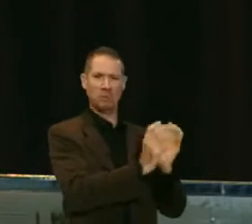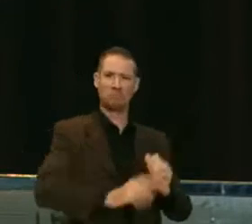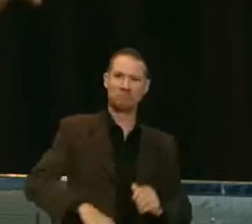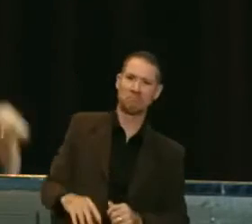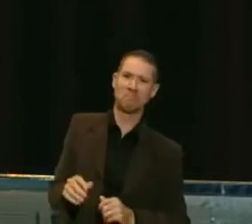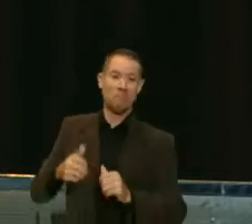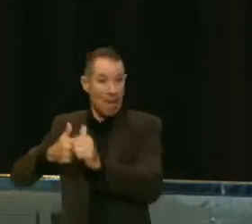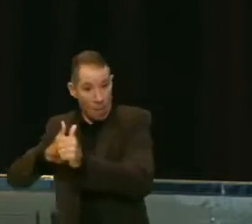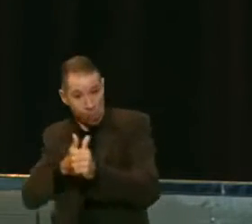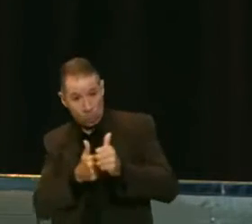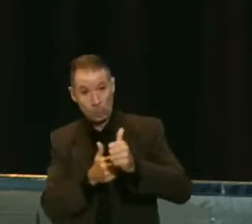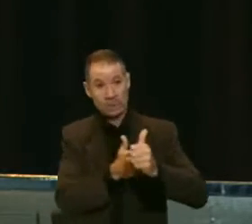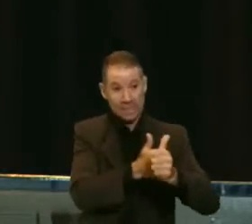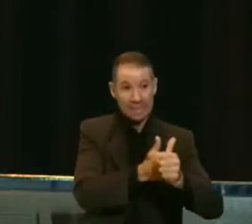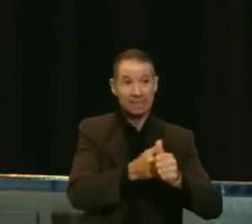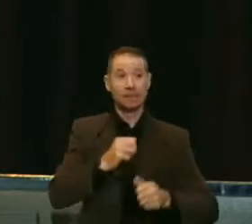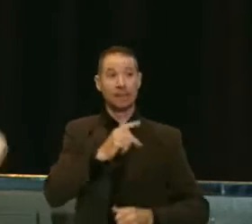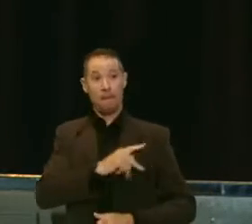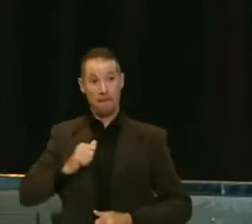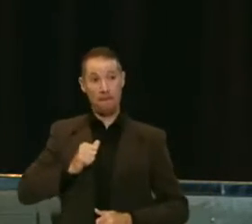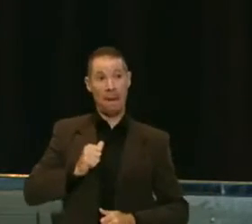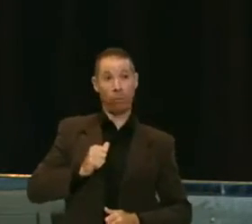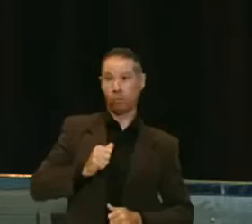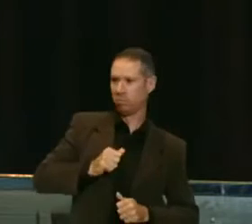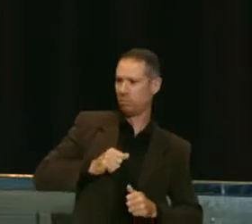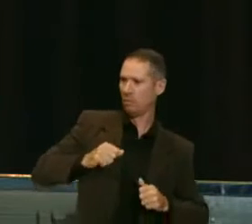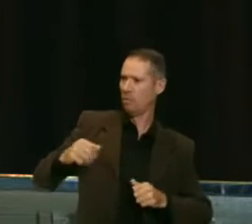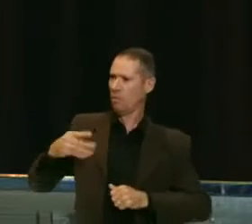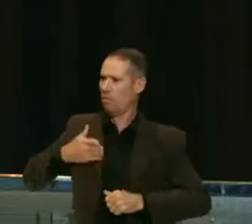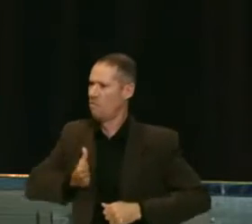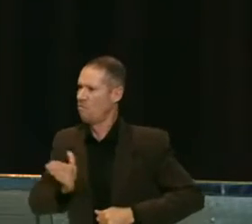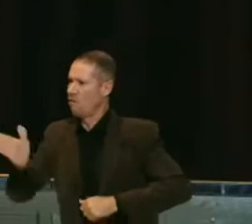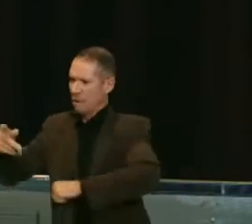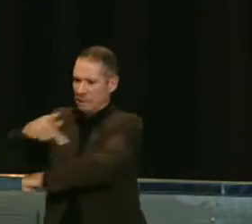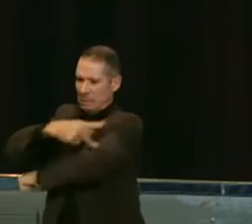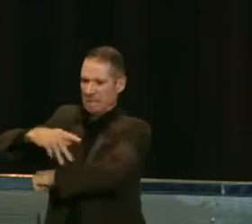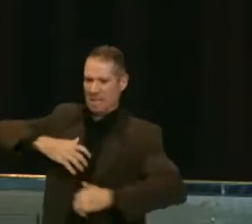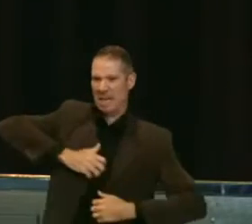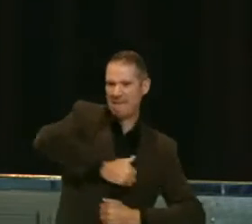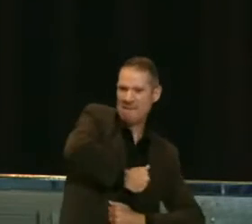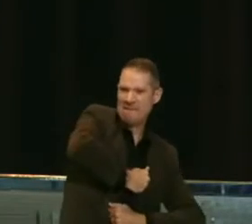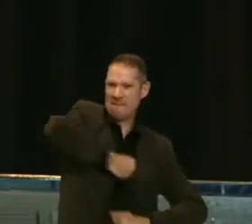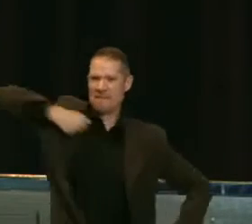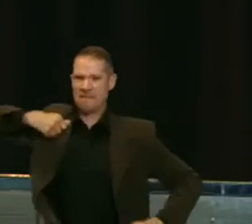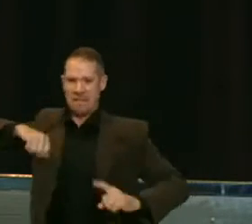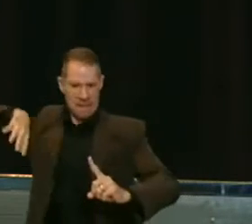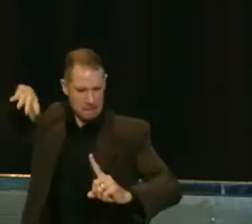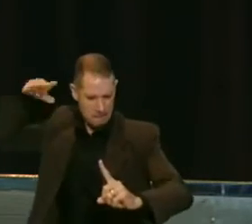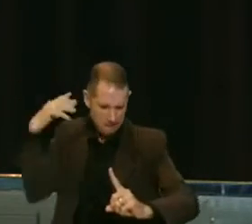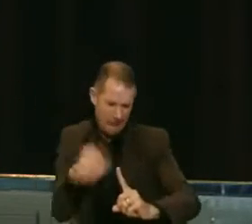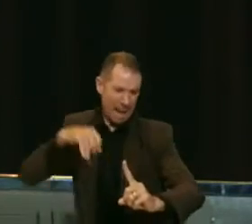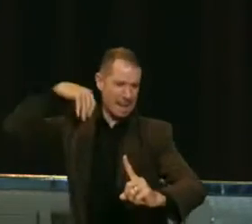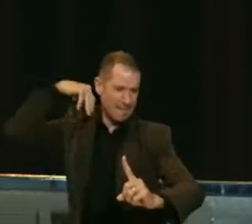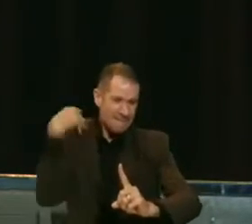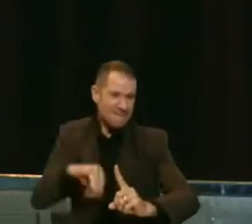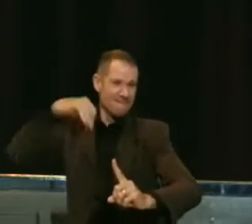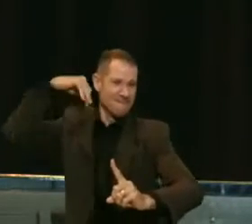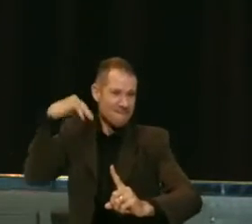e Silas são levados para a praça, rasgam suas vestes, ele é açoitado com